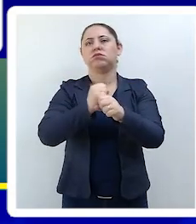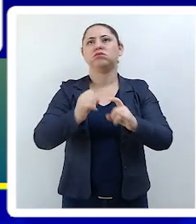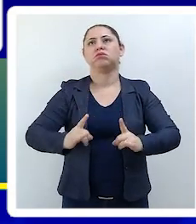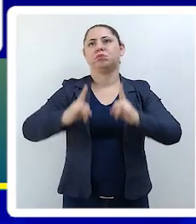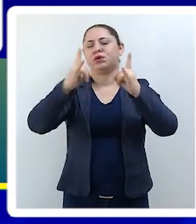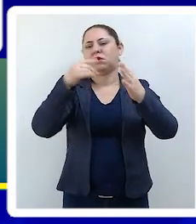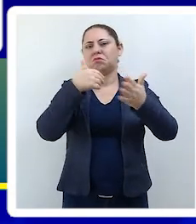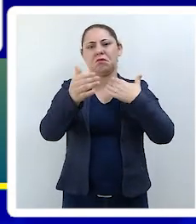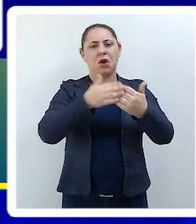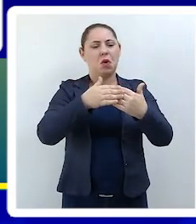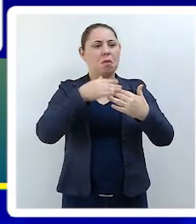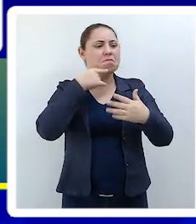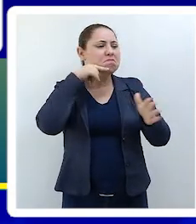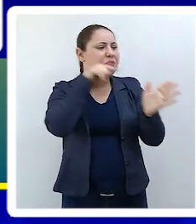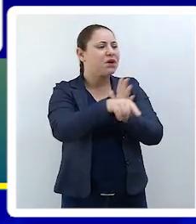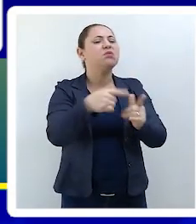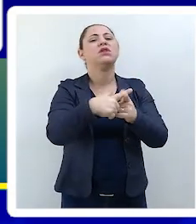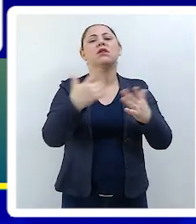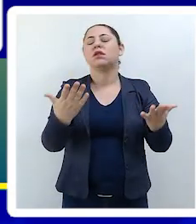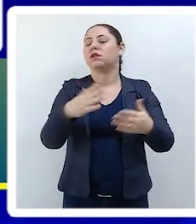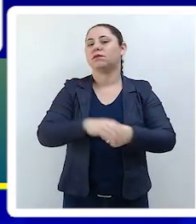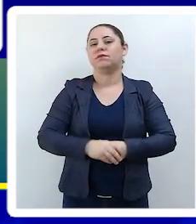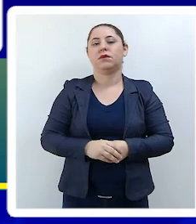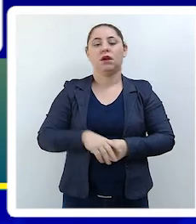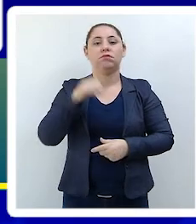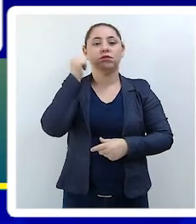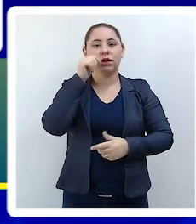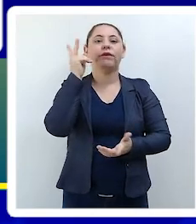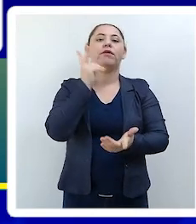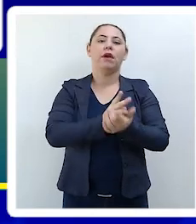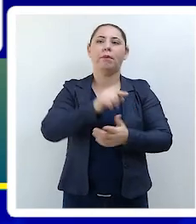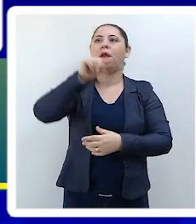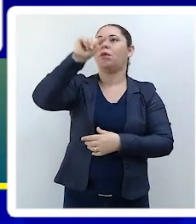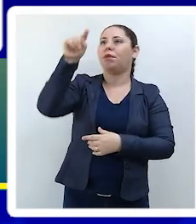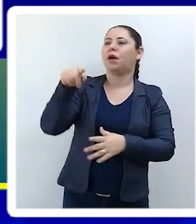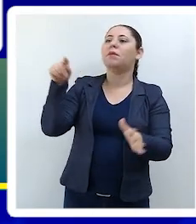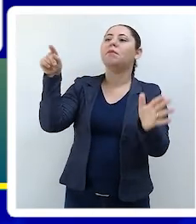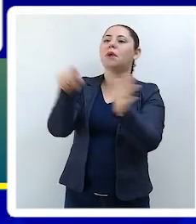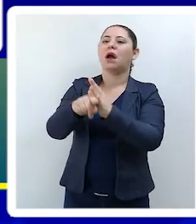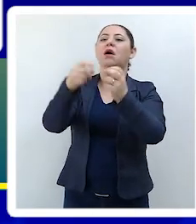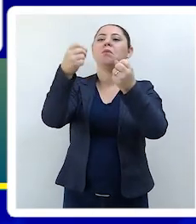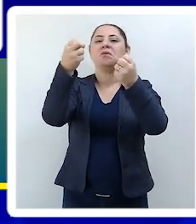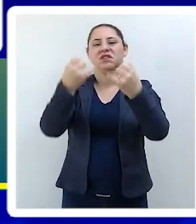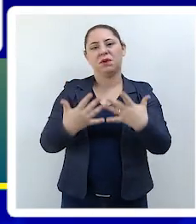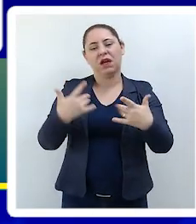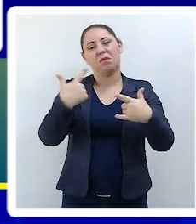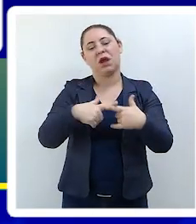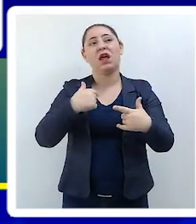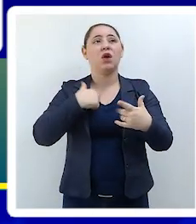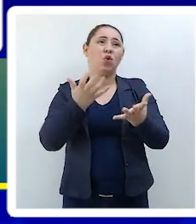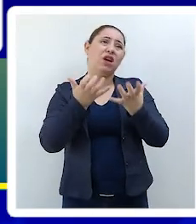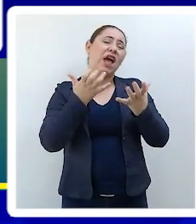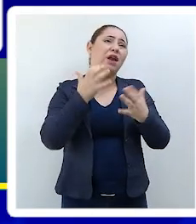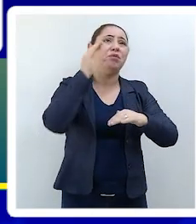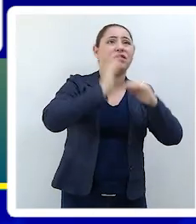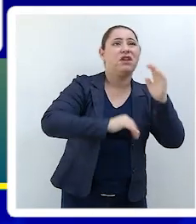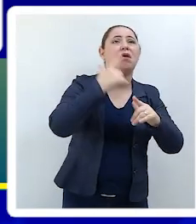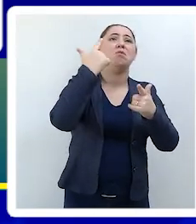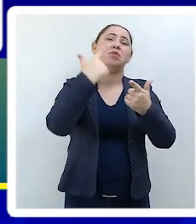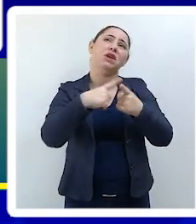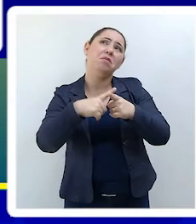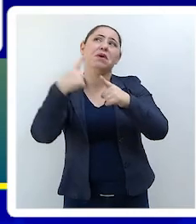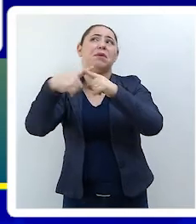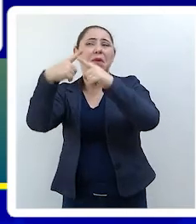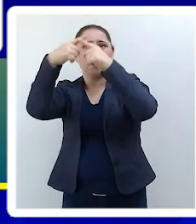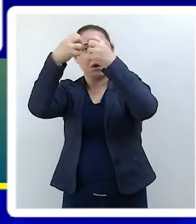civil, enfim. Para a mulher ela sempre vive com essa questão de ter que se justificar. Eu quero ser isso, por isso, por isso e por